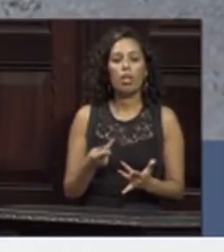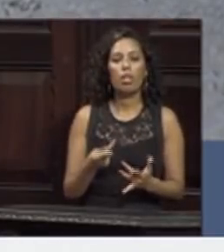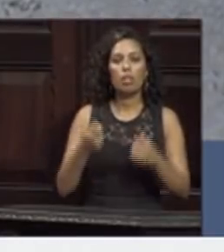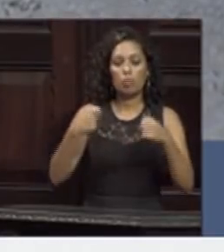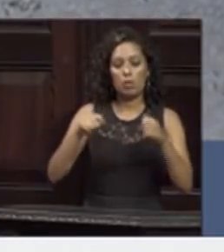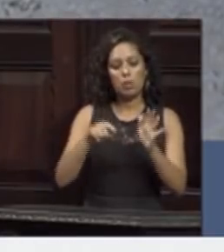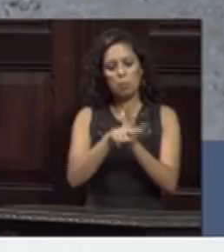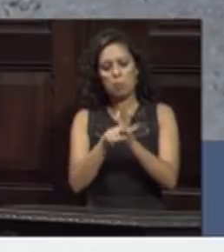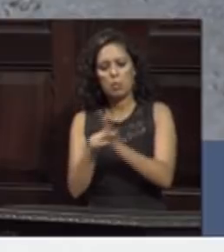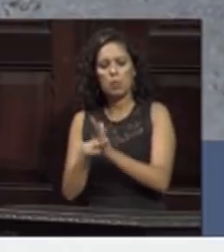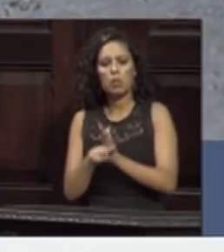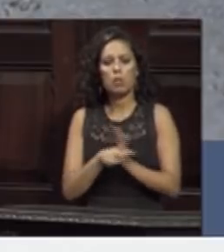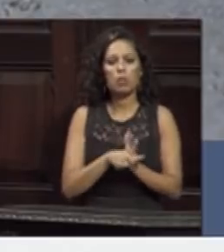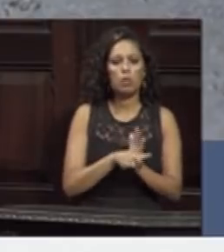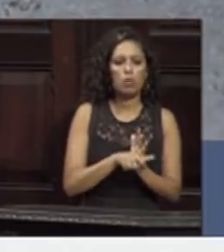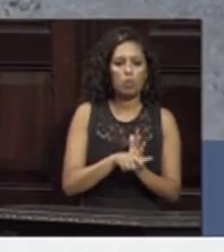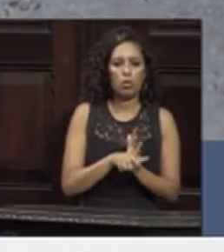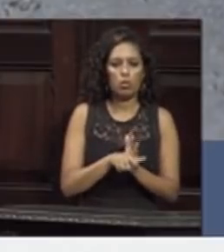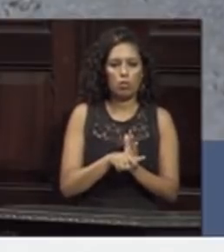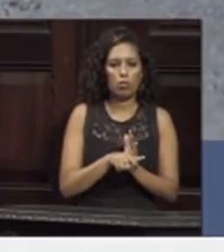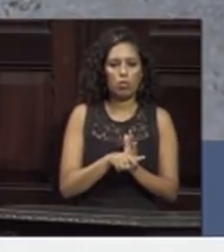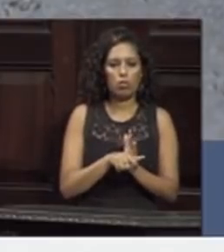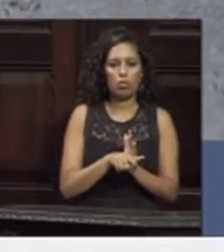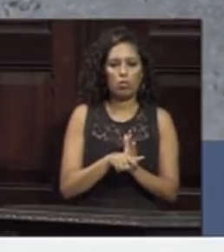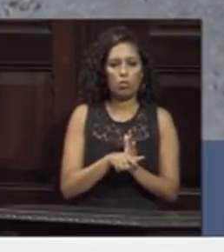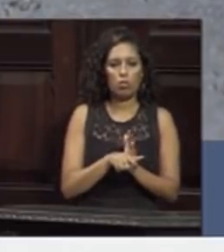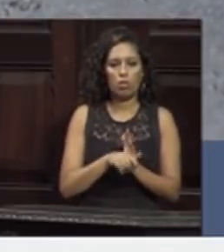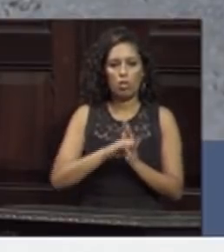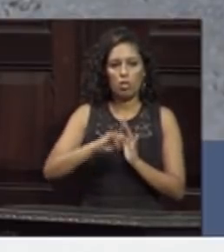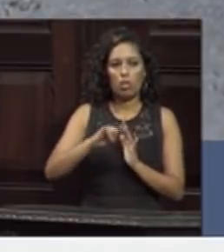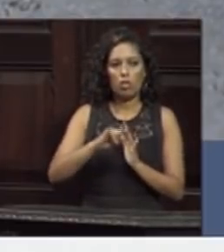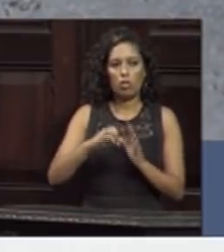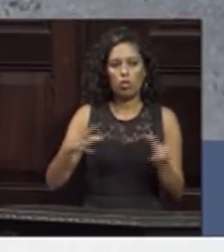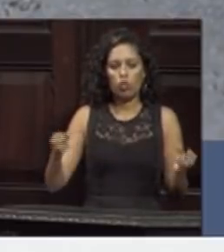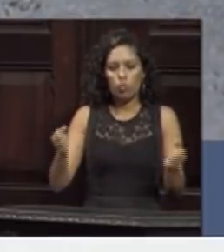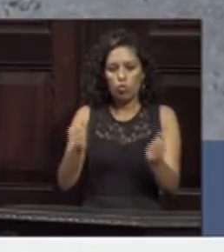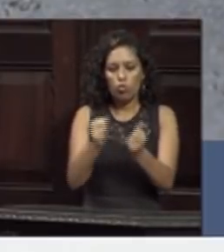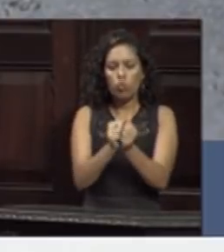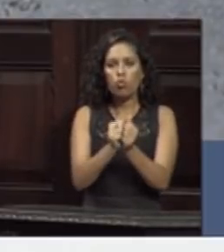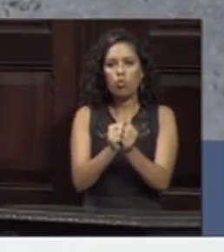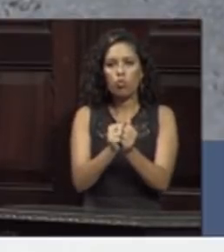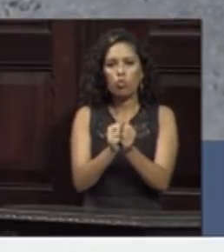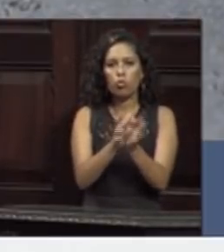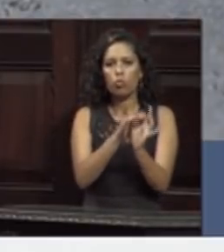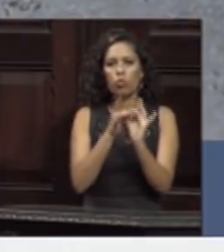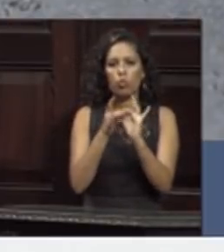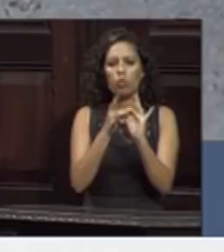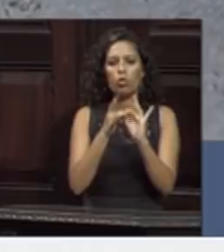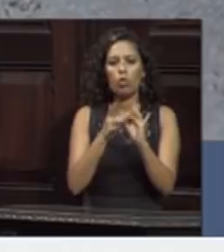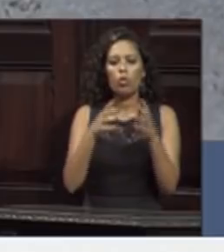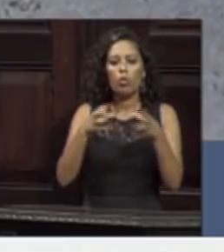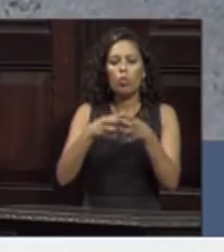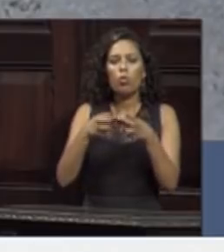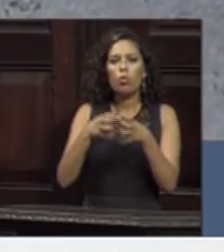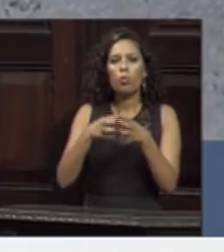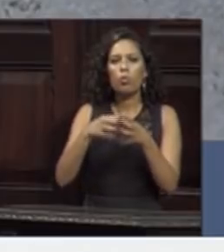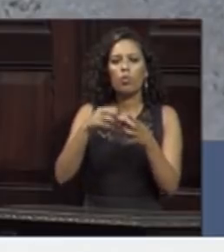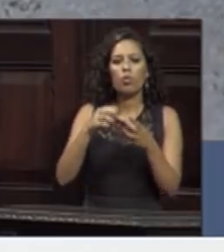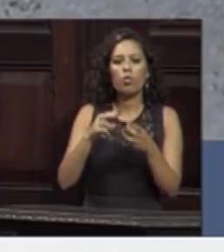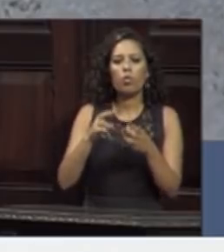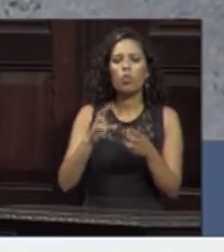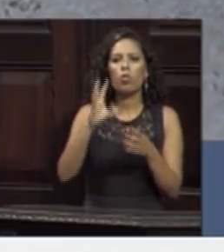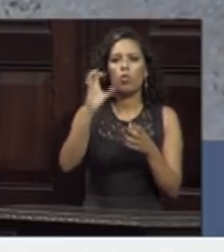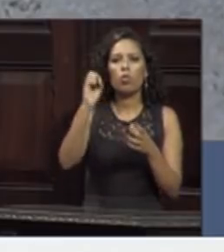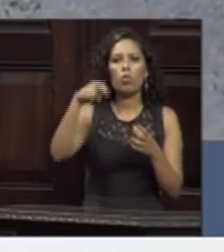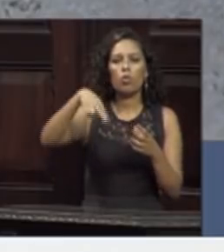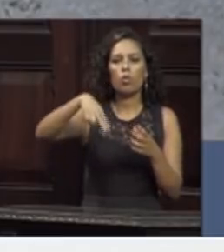internalização de convênio com FAS tem que ser por lei. E temos uma